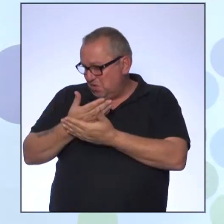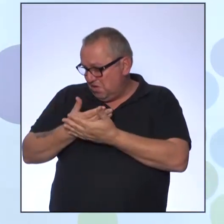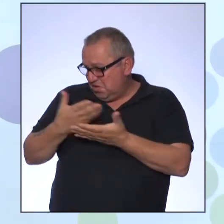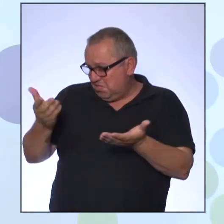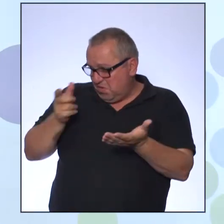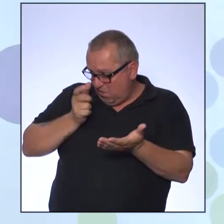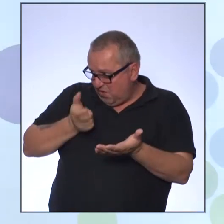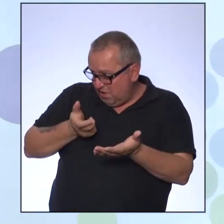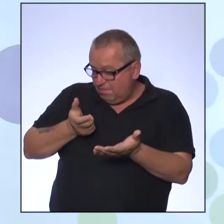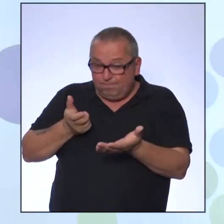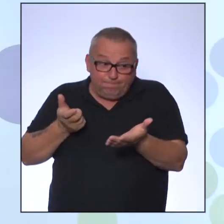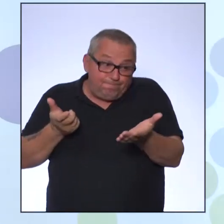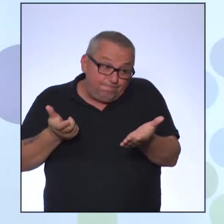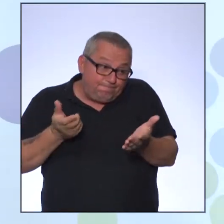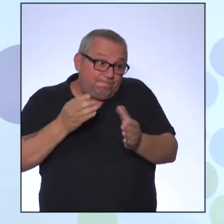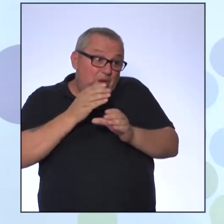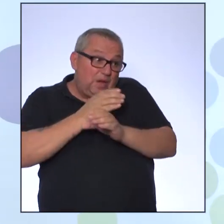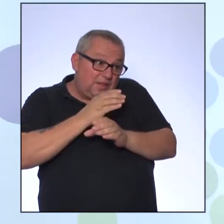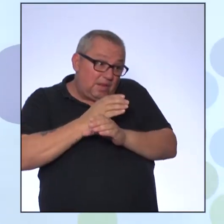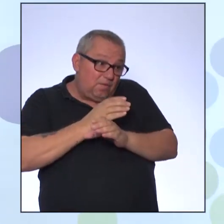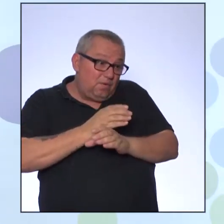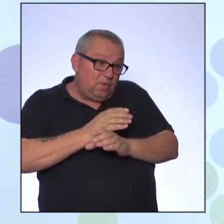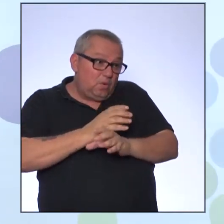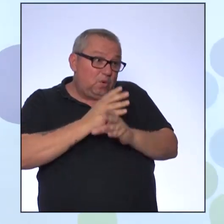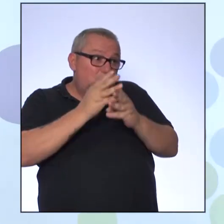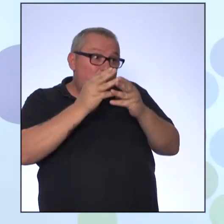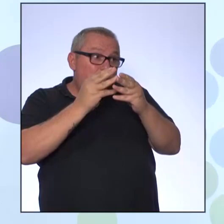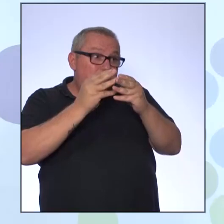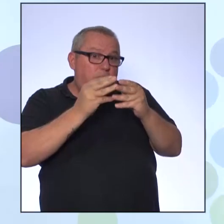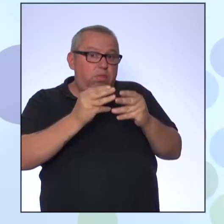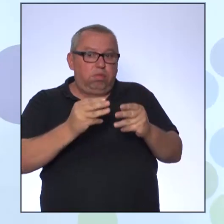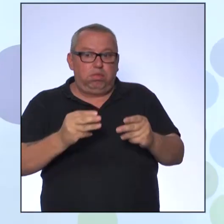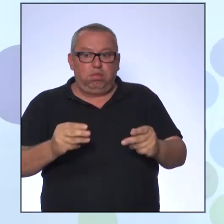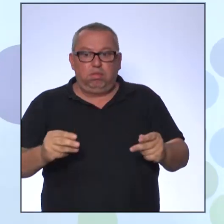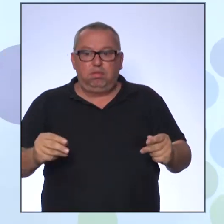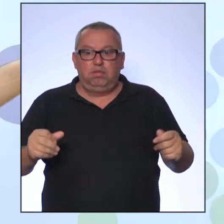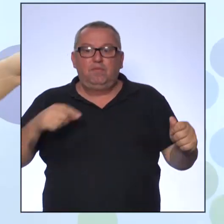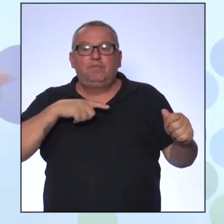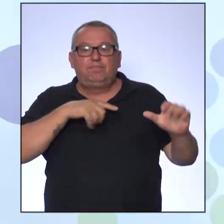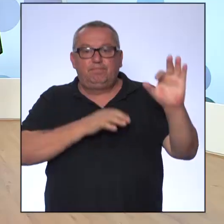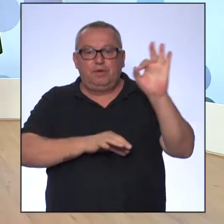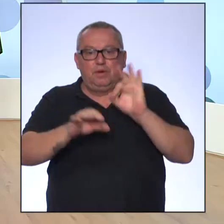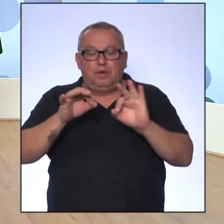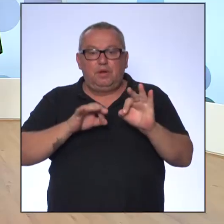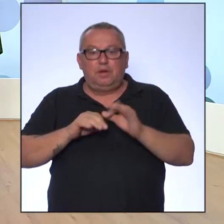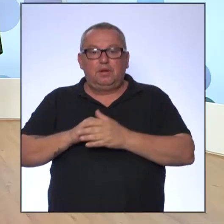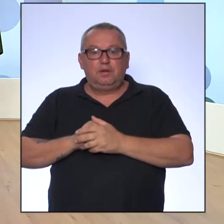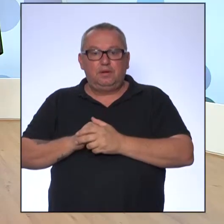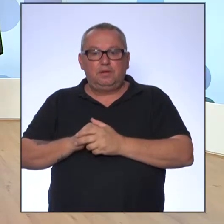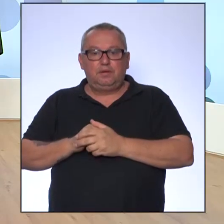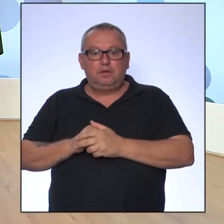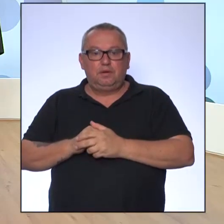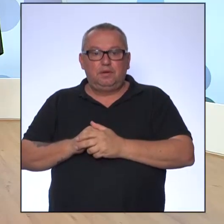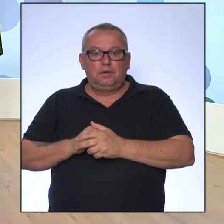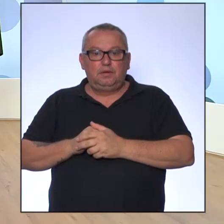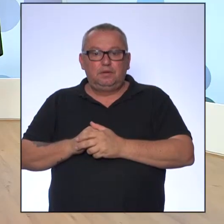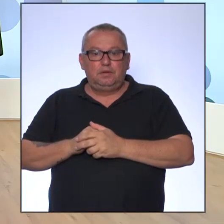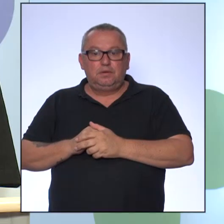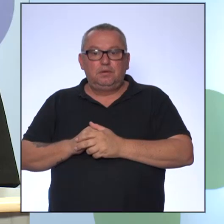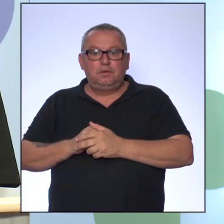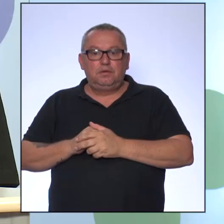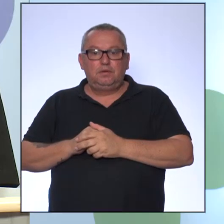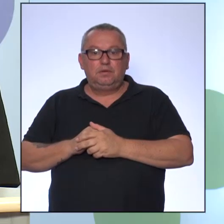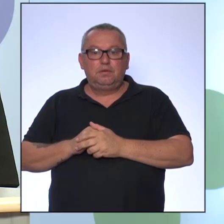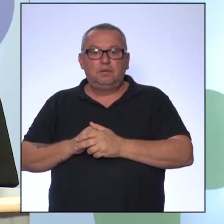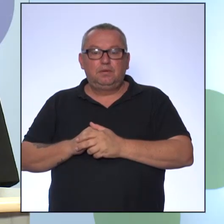estudando. São canais que vão nascer e vão morrer. Para você continuar, você tem que se preparar. A outra pergunta que você fez? Sobre